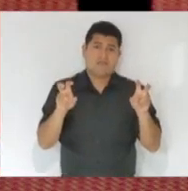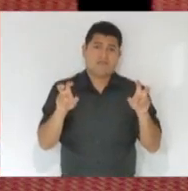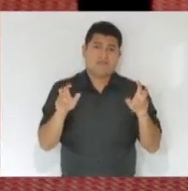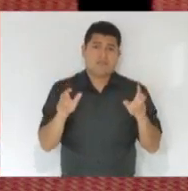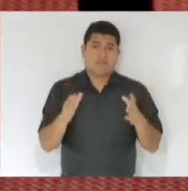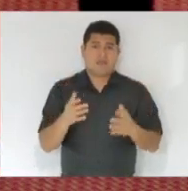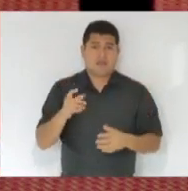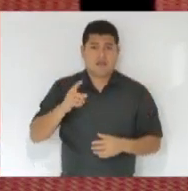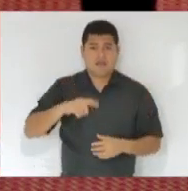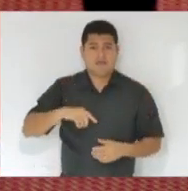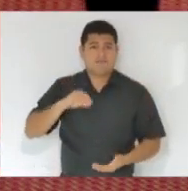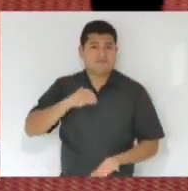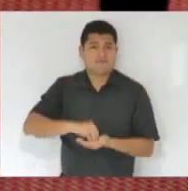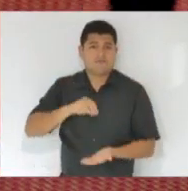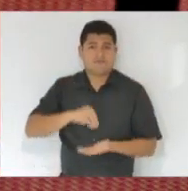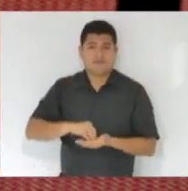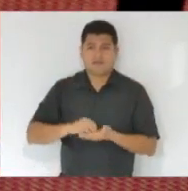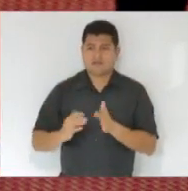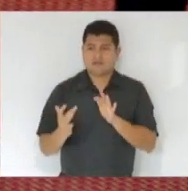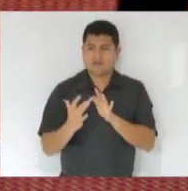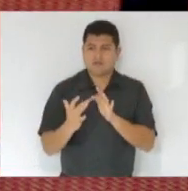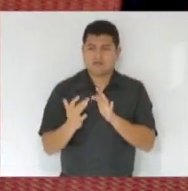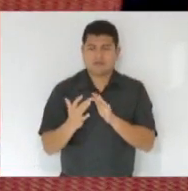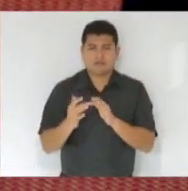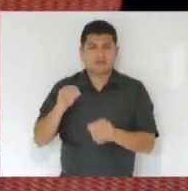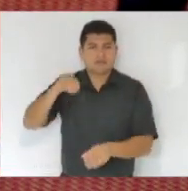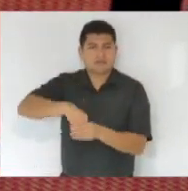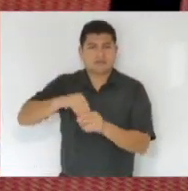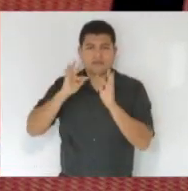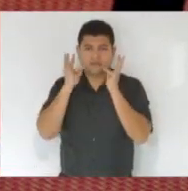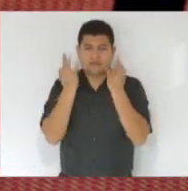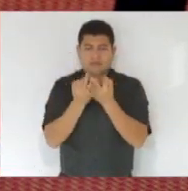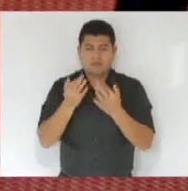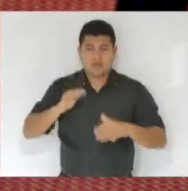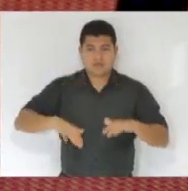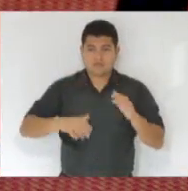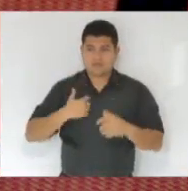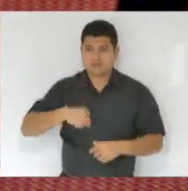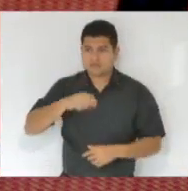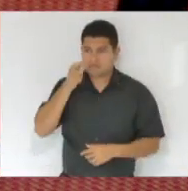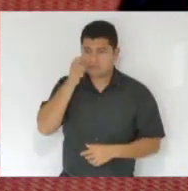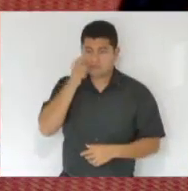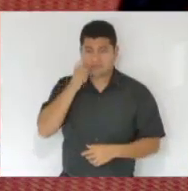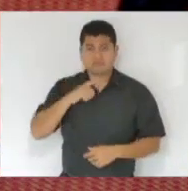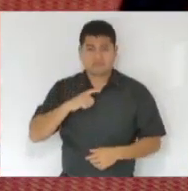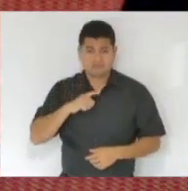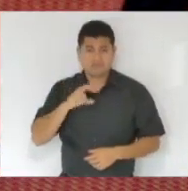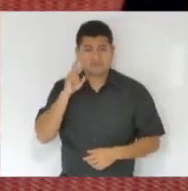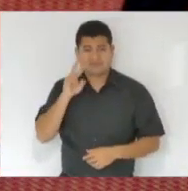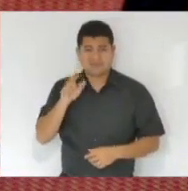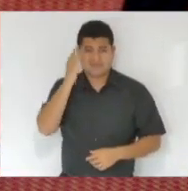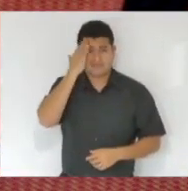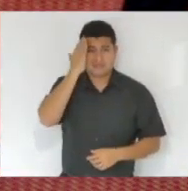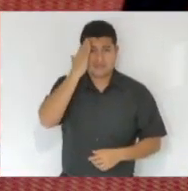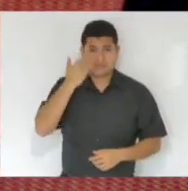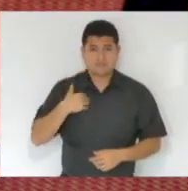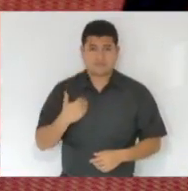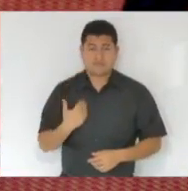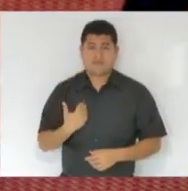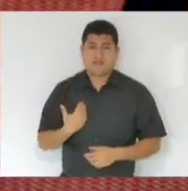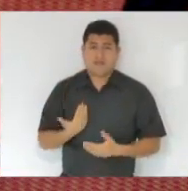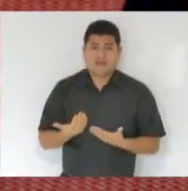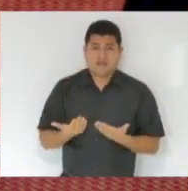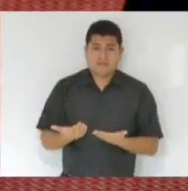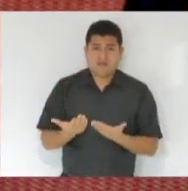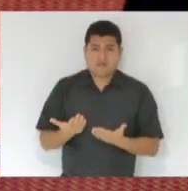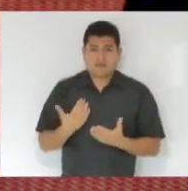da falta de convivência familiar que a gente tem apreciado hoje, efetivamente merece atenção especial de todos os governos. Mas eu